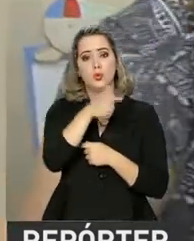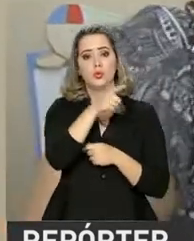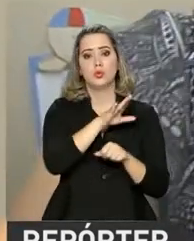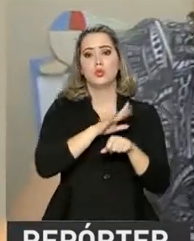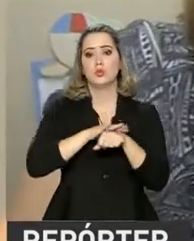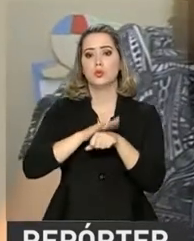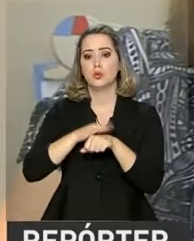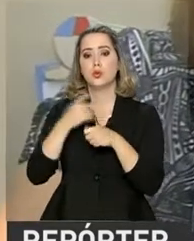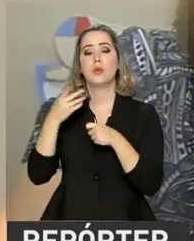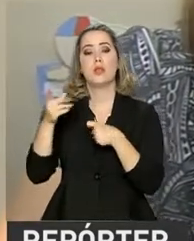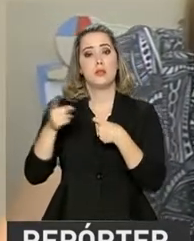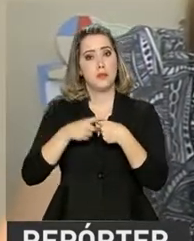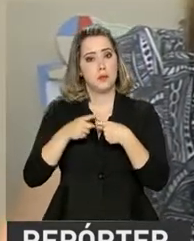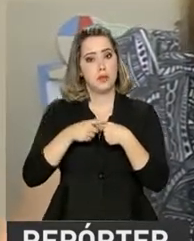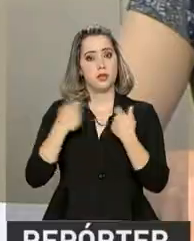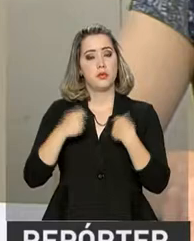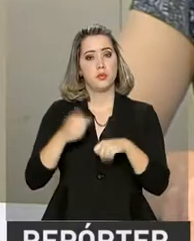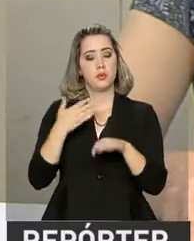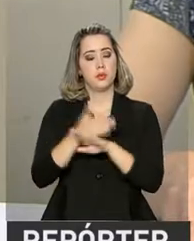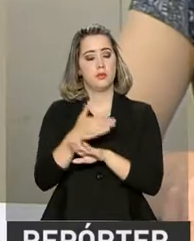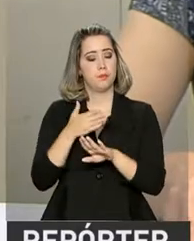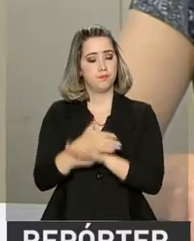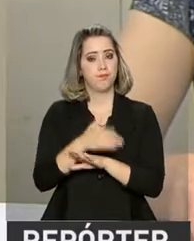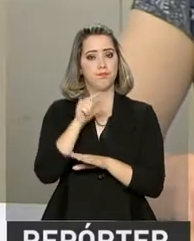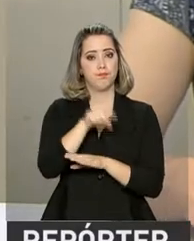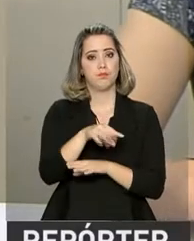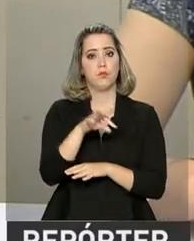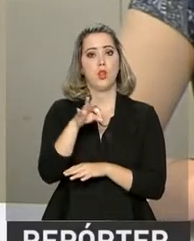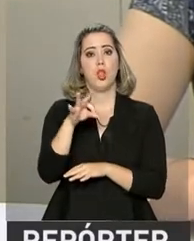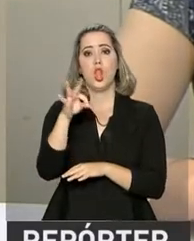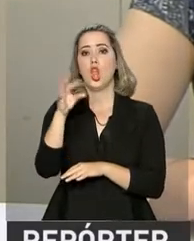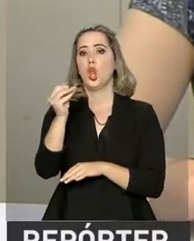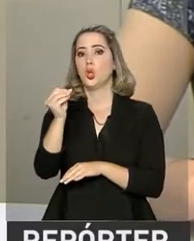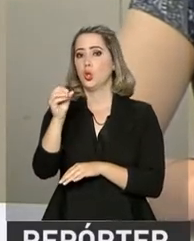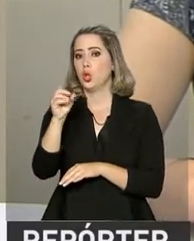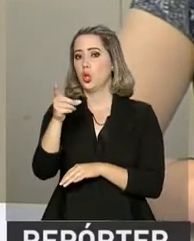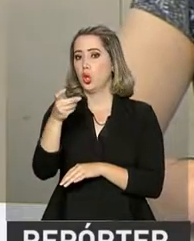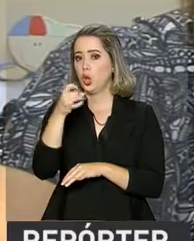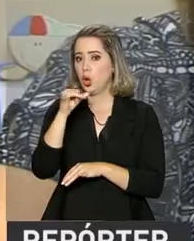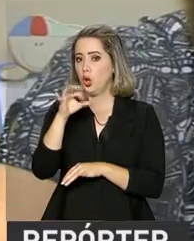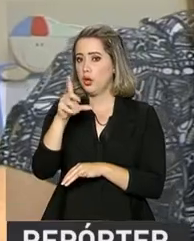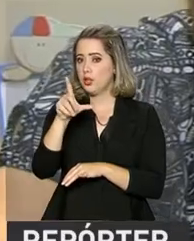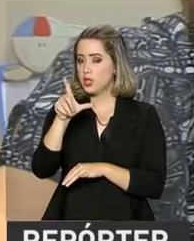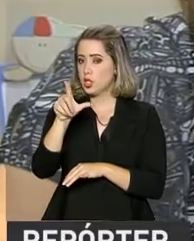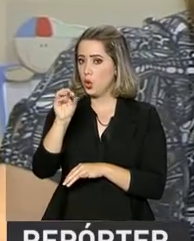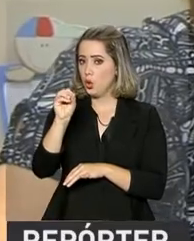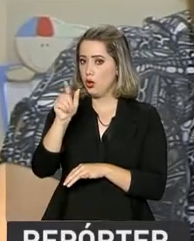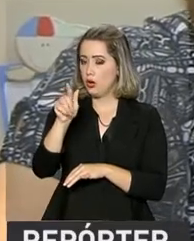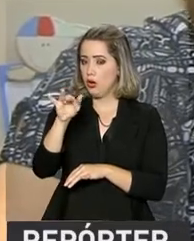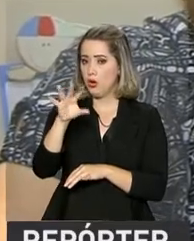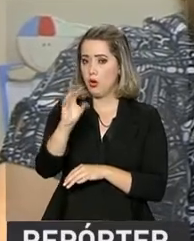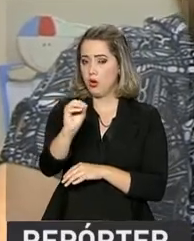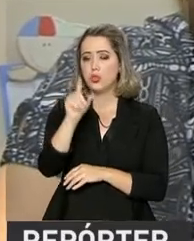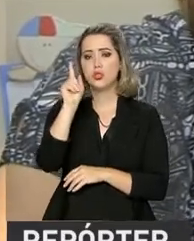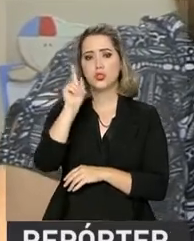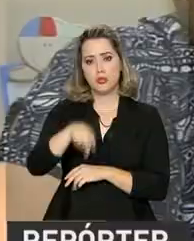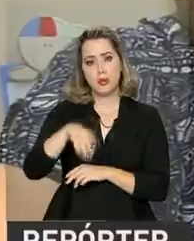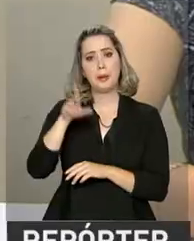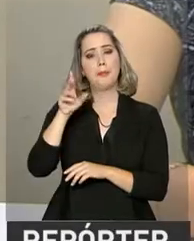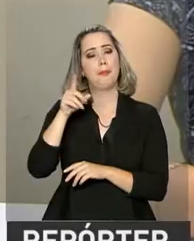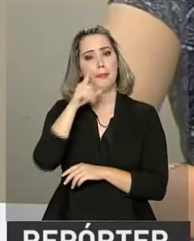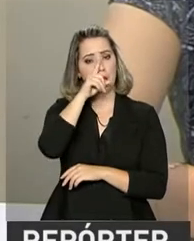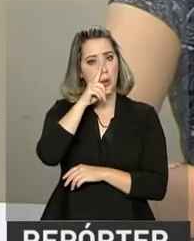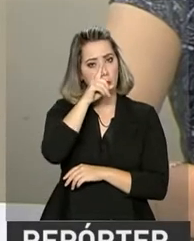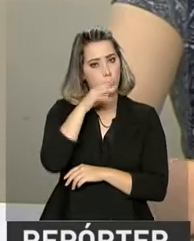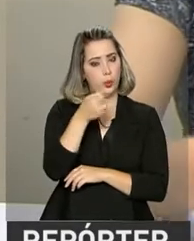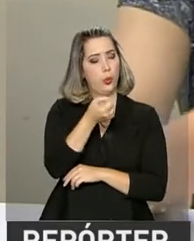acordo com a coordenadora do sistema nacional de informações tóxico lógicas do sinitox a auto medicação é sempre perigosa